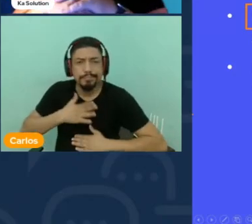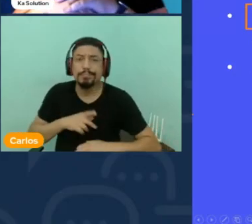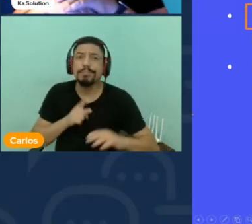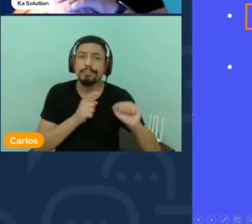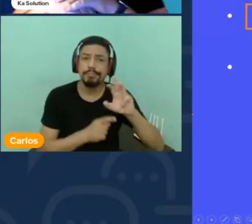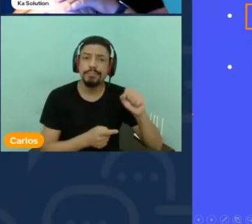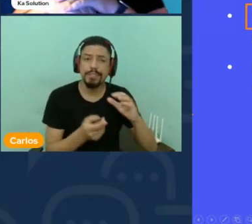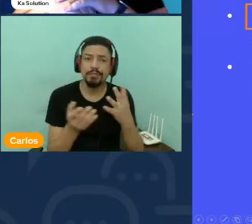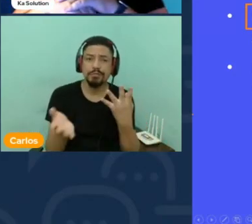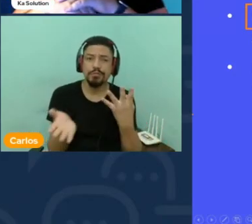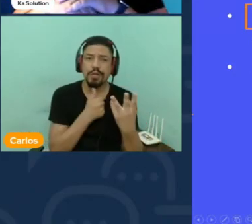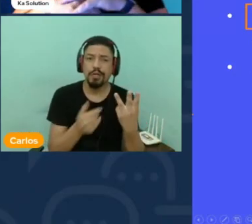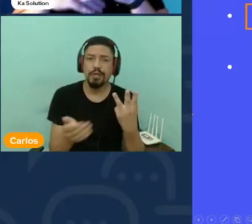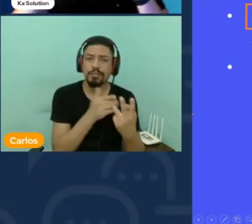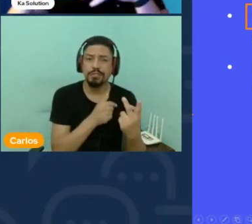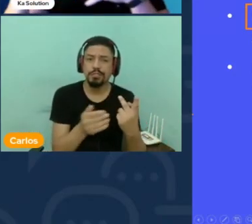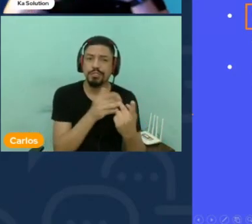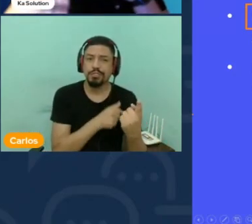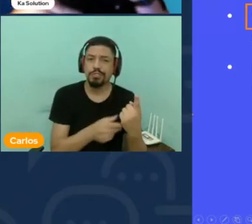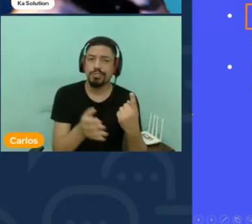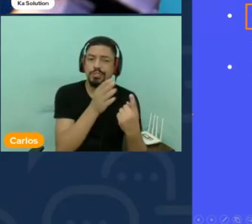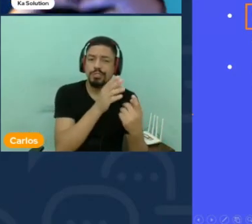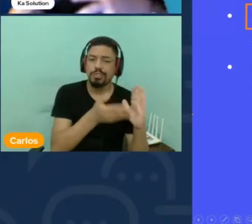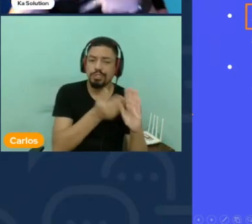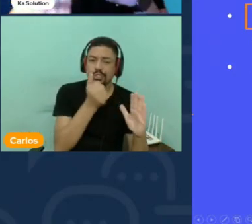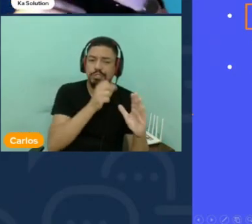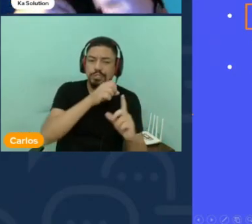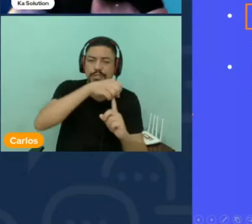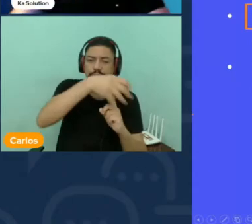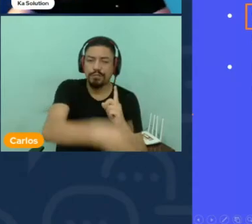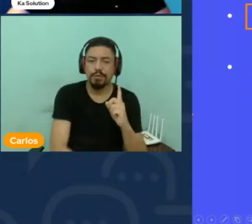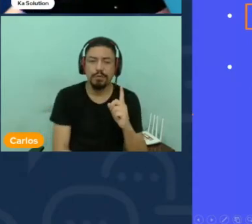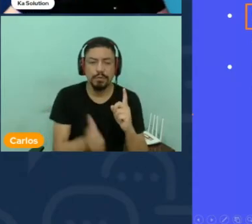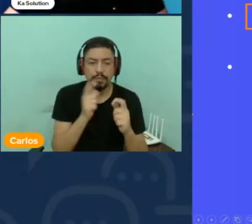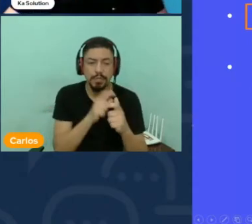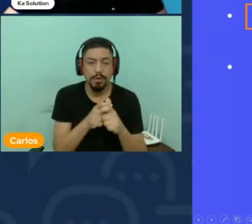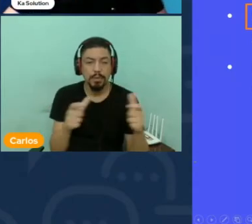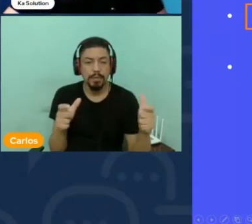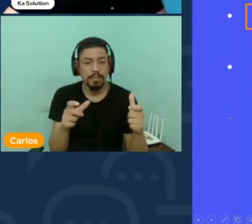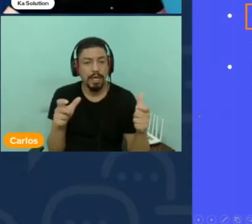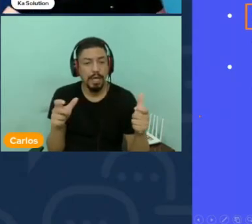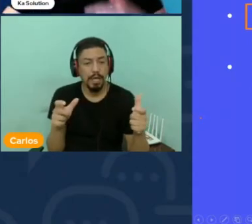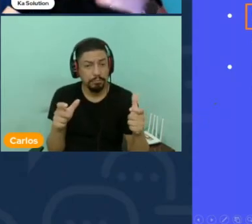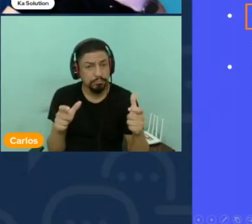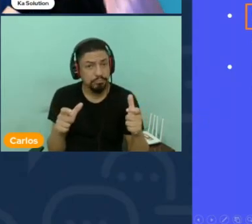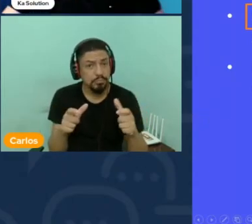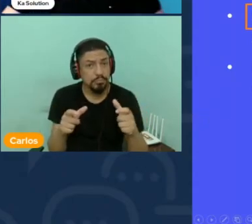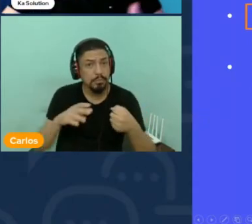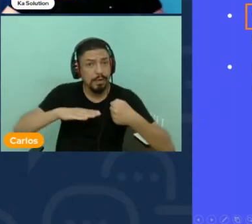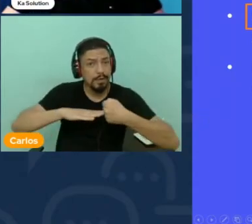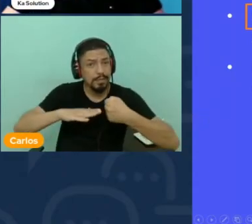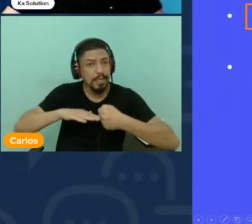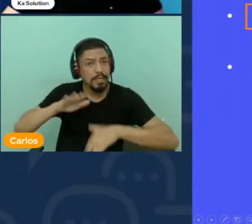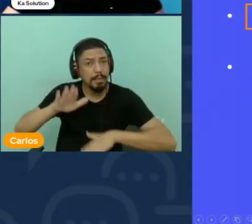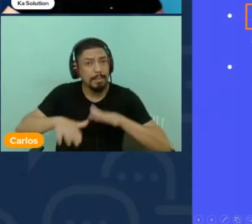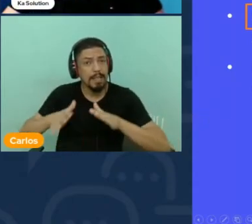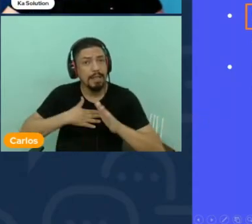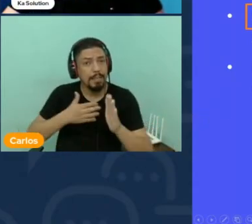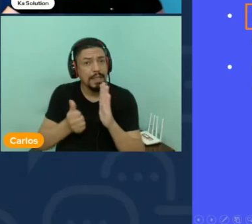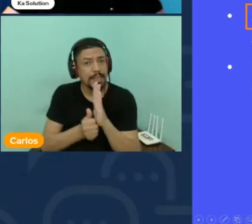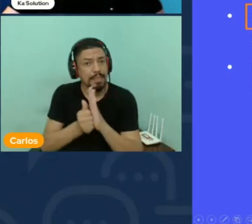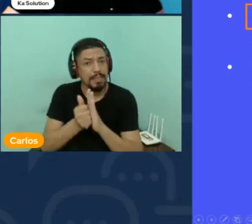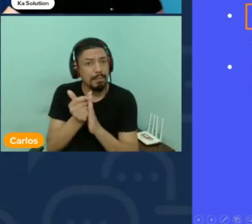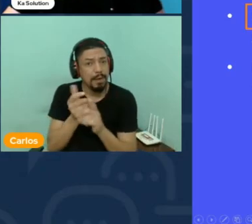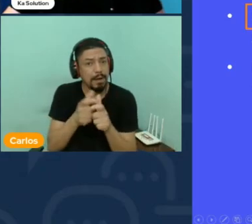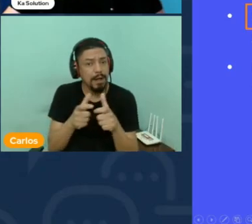tirar servidores. E eu posso crescer o tamanho desse banco de dados, né, conforme a minha demanda,